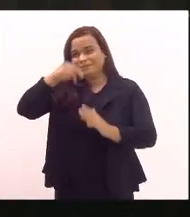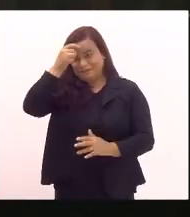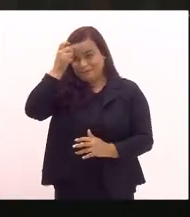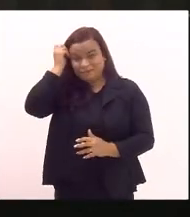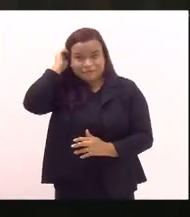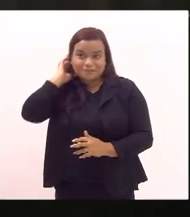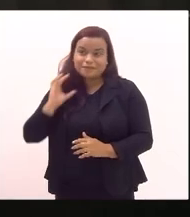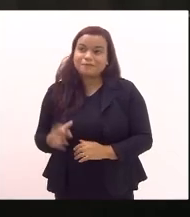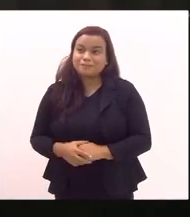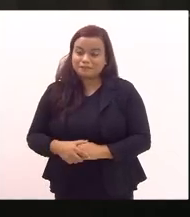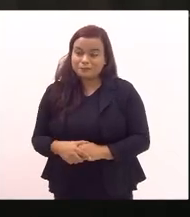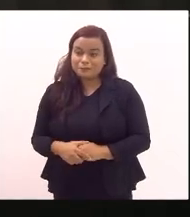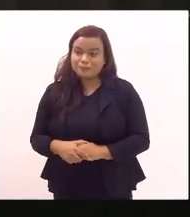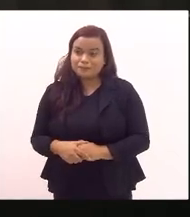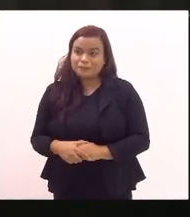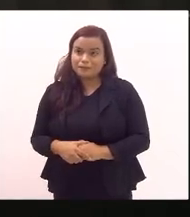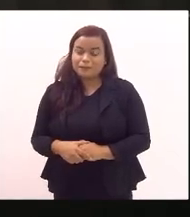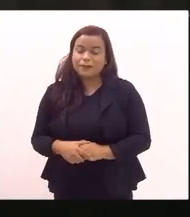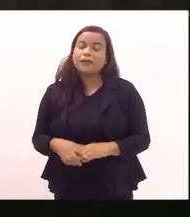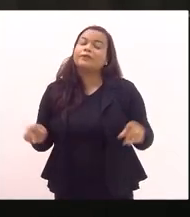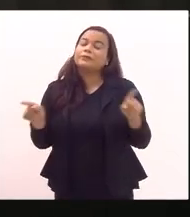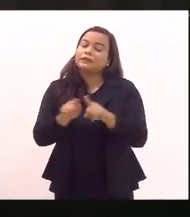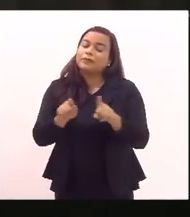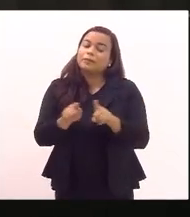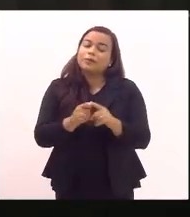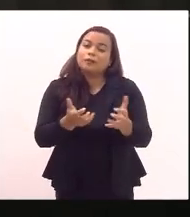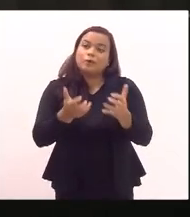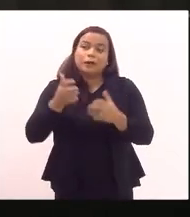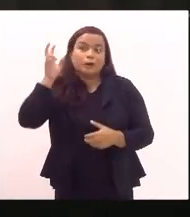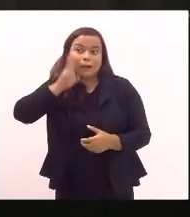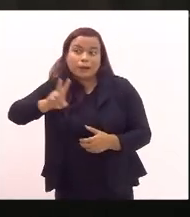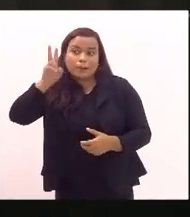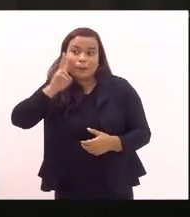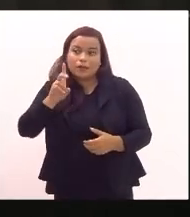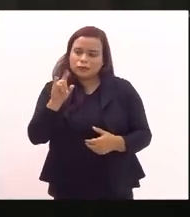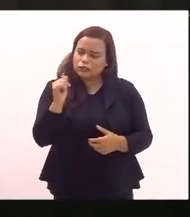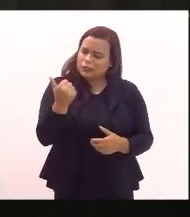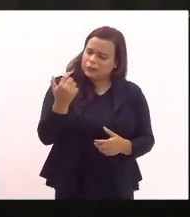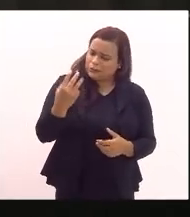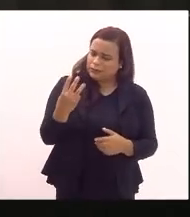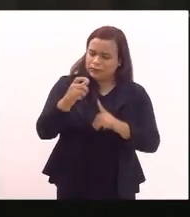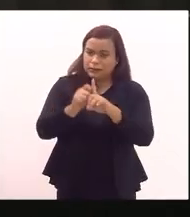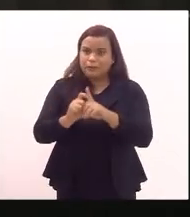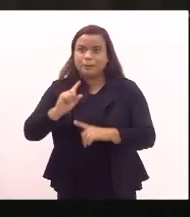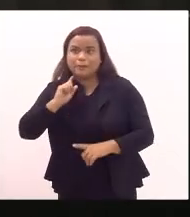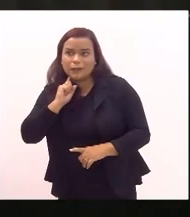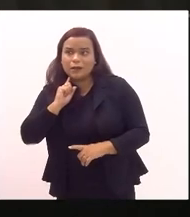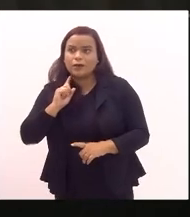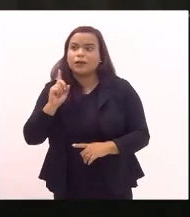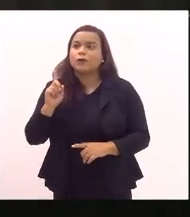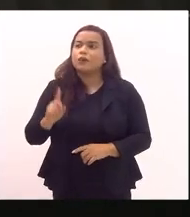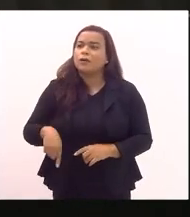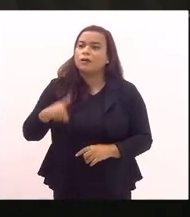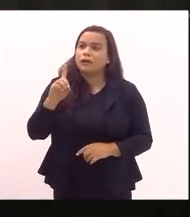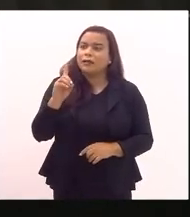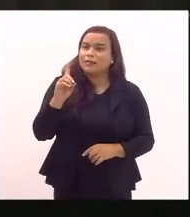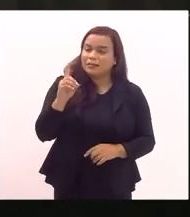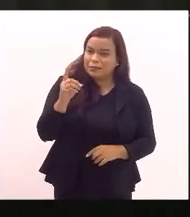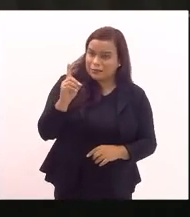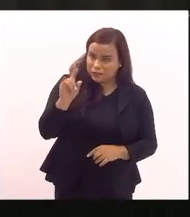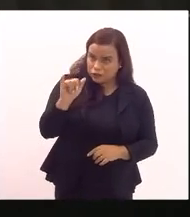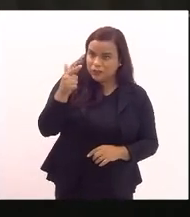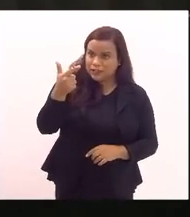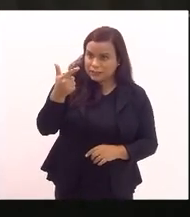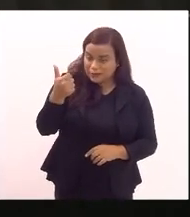e eu quero rememorar o Treze de Maio Treze de Maio de